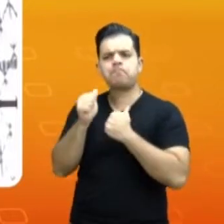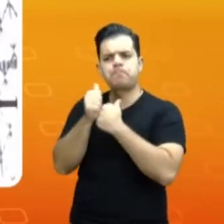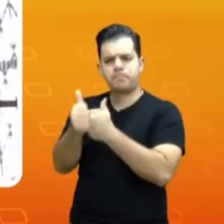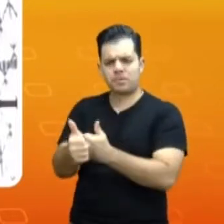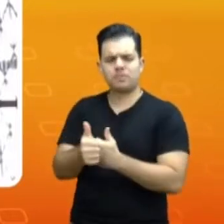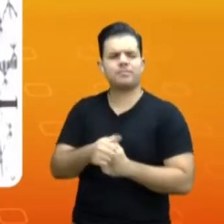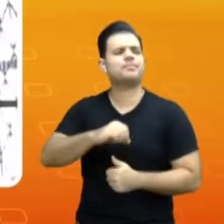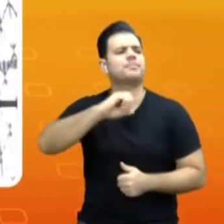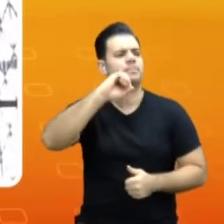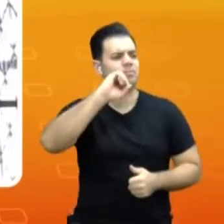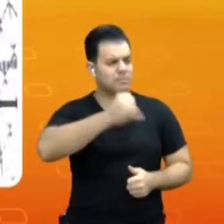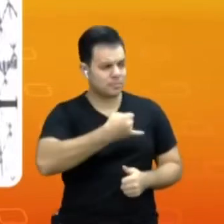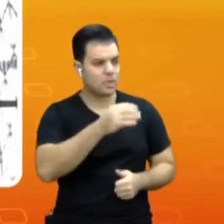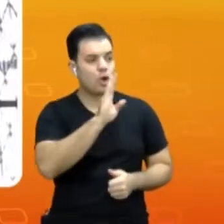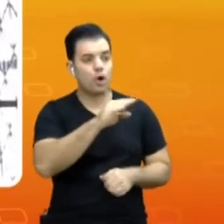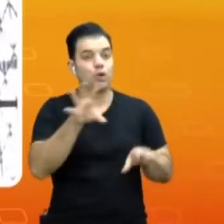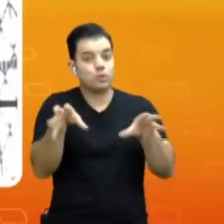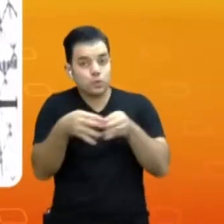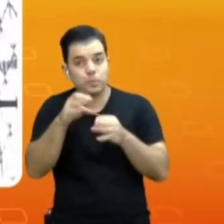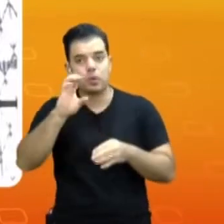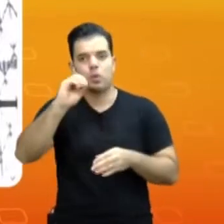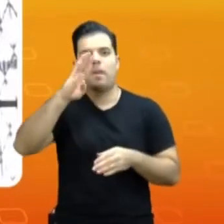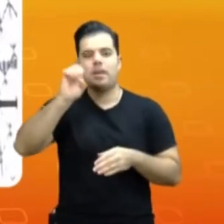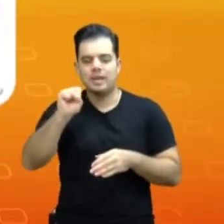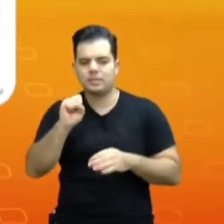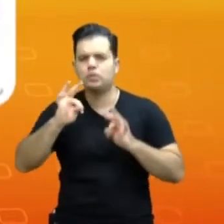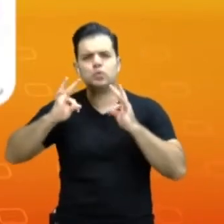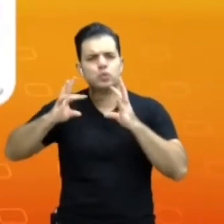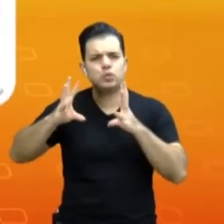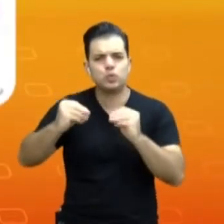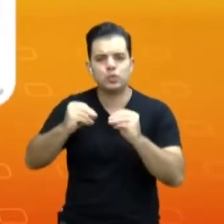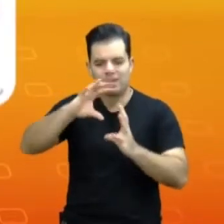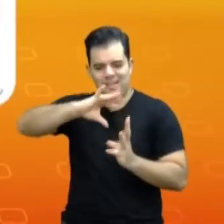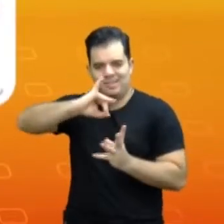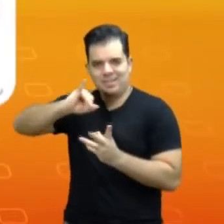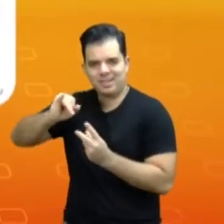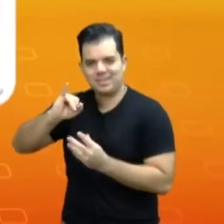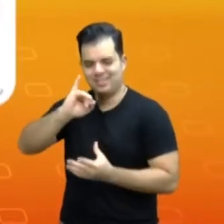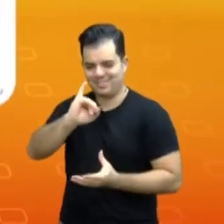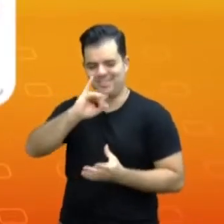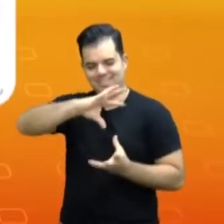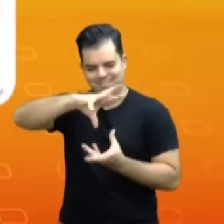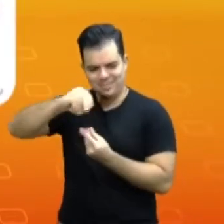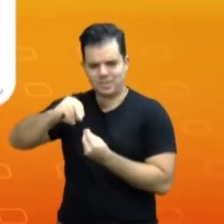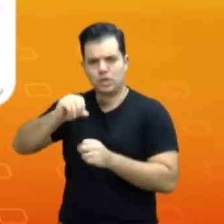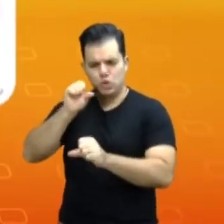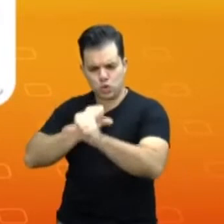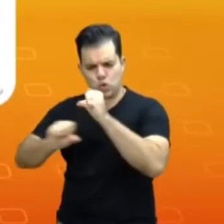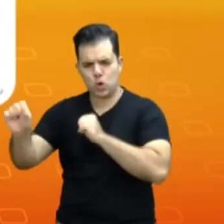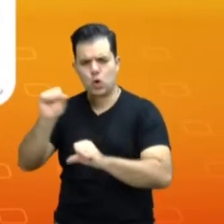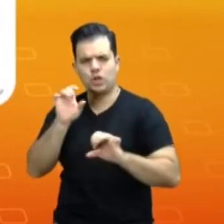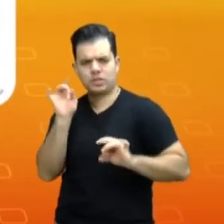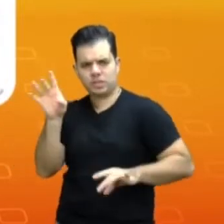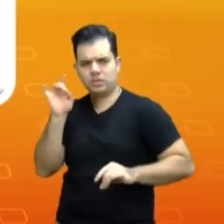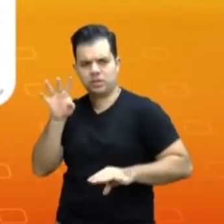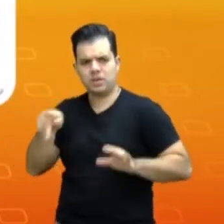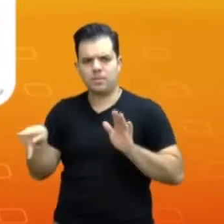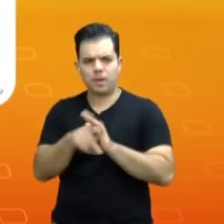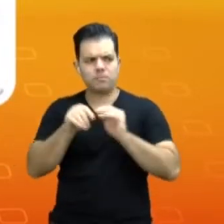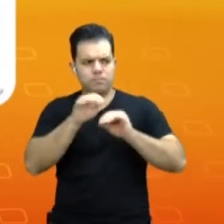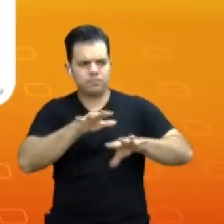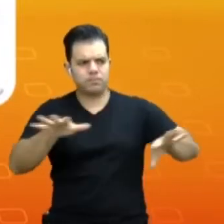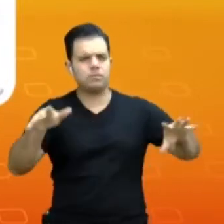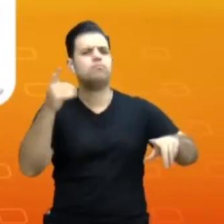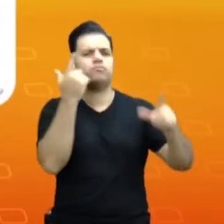É, falando do lado da OBS, a geradora do sinal internacional, nada mudou tecnicamente, né? A